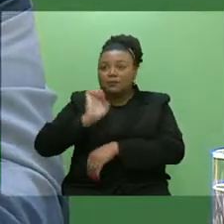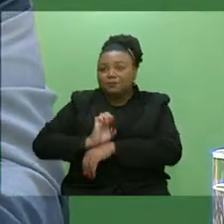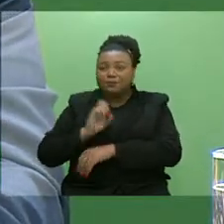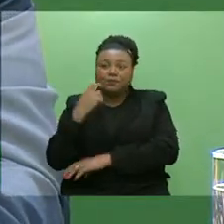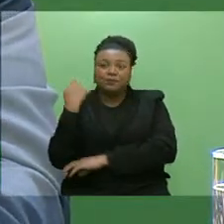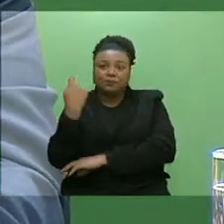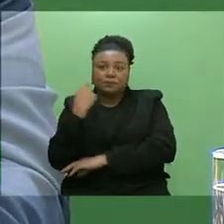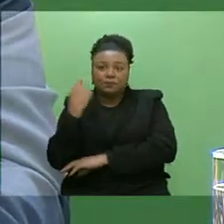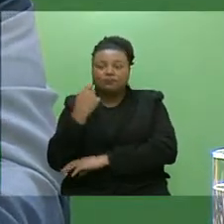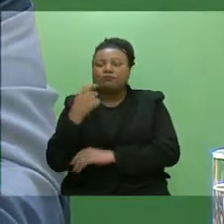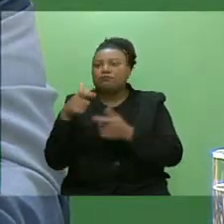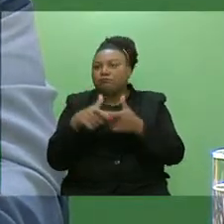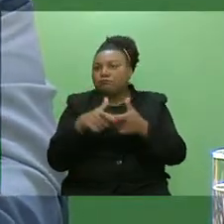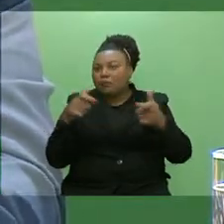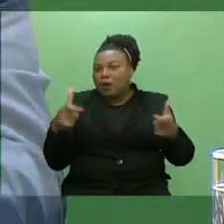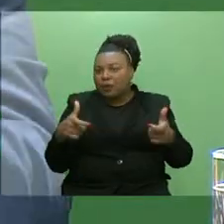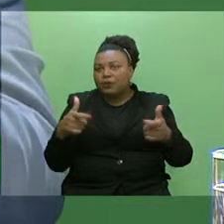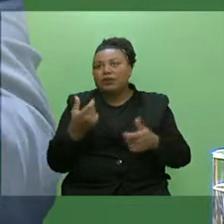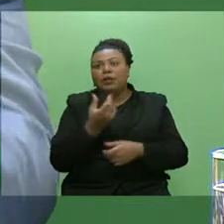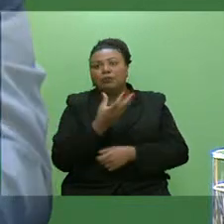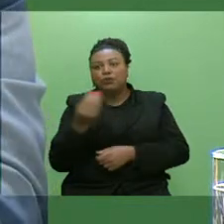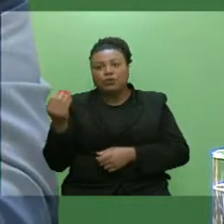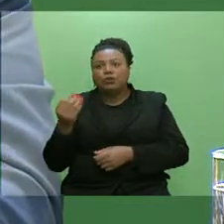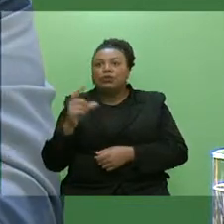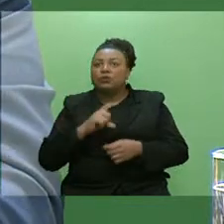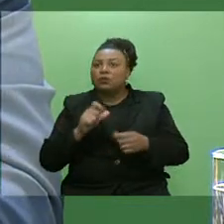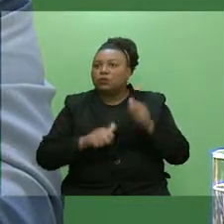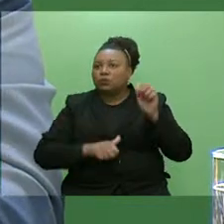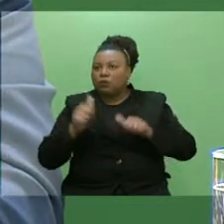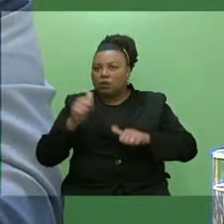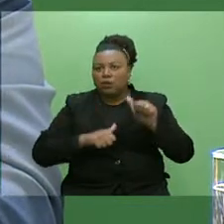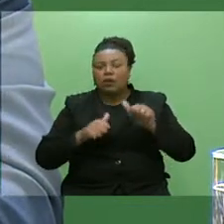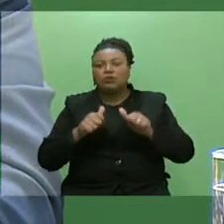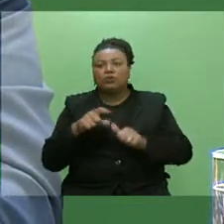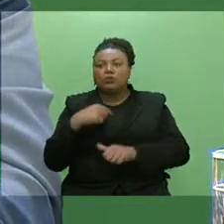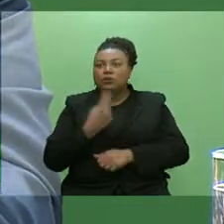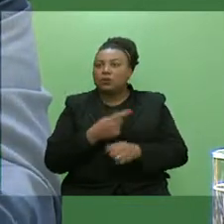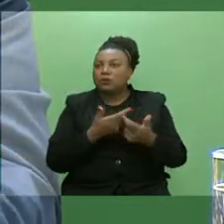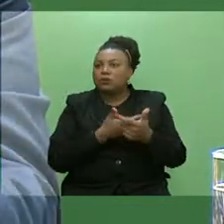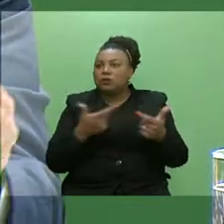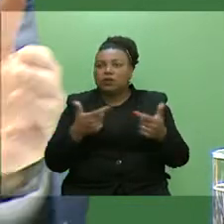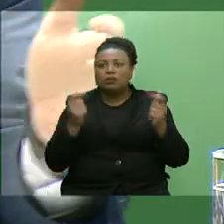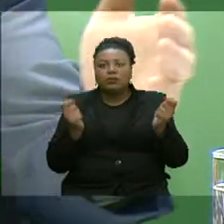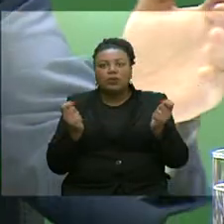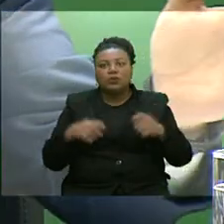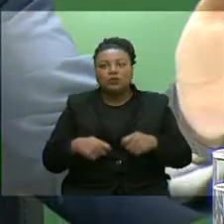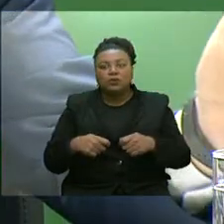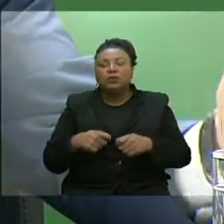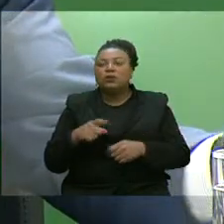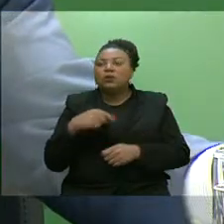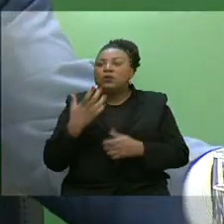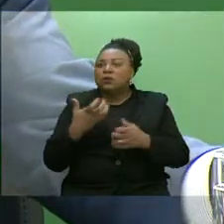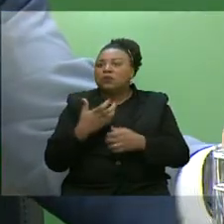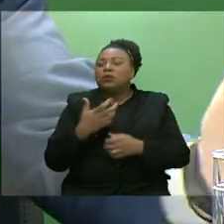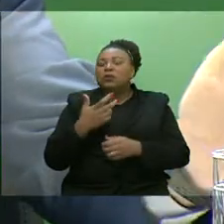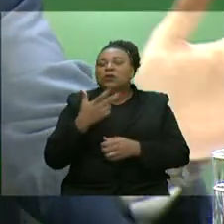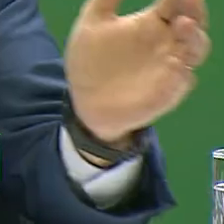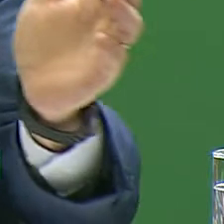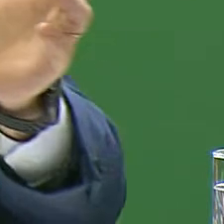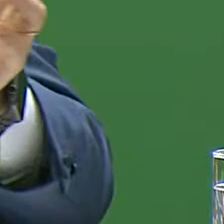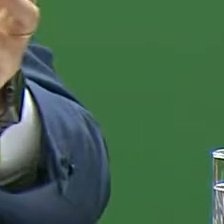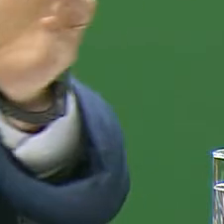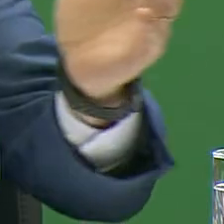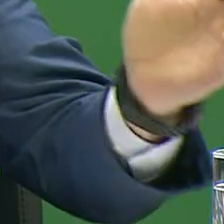Rio Grande do Sul, por maioria, em muitos casos, inclusive qualificada, nós não teríamos condições. Aliás, também quero remeter à